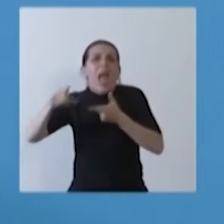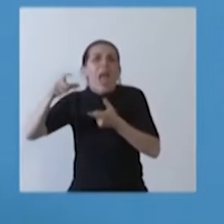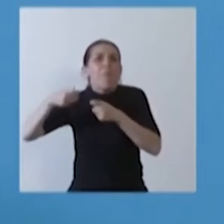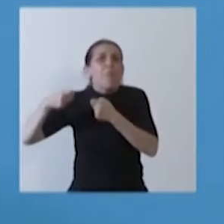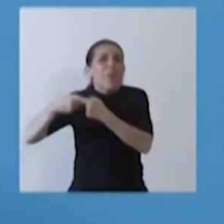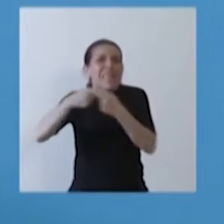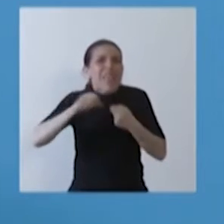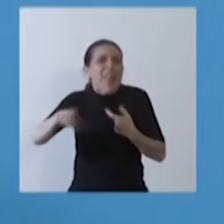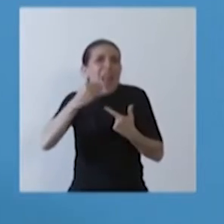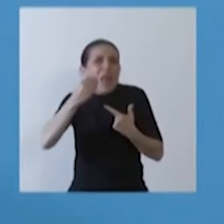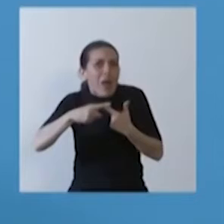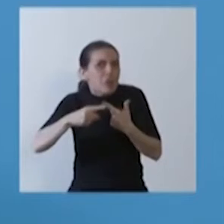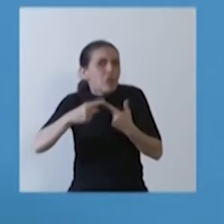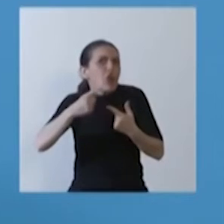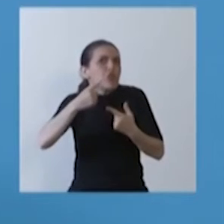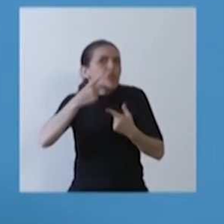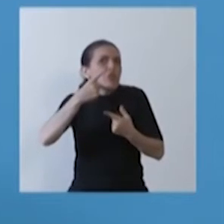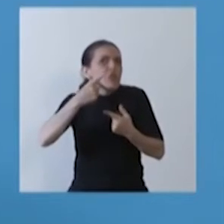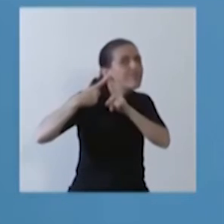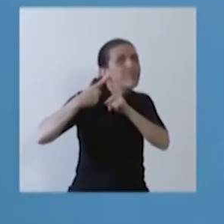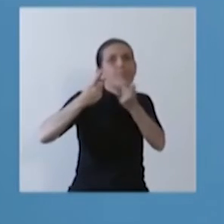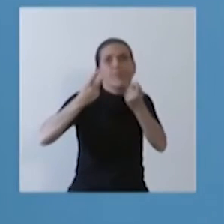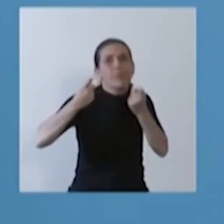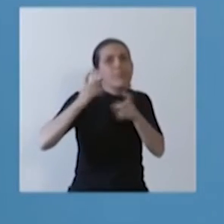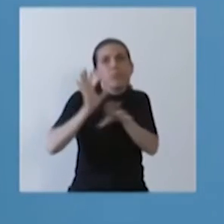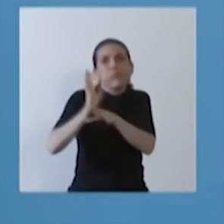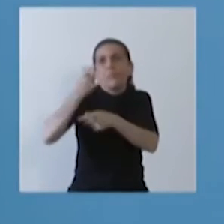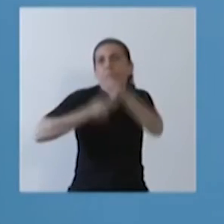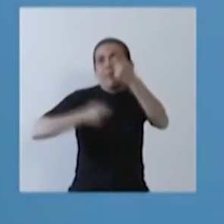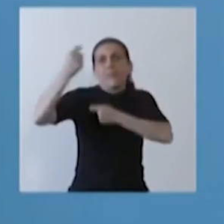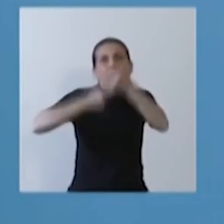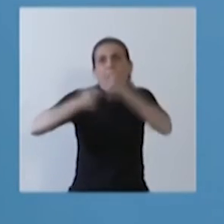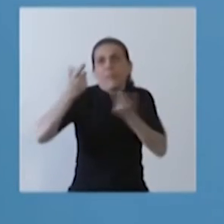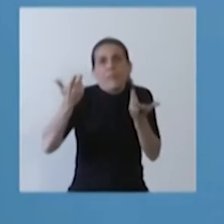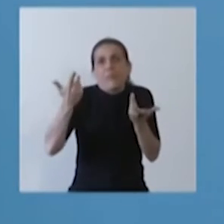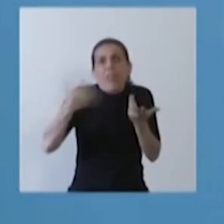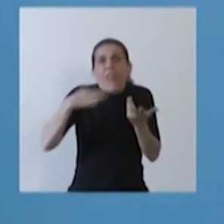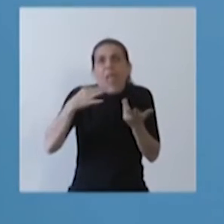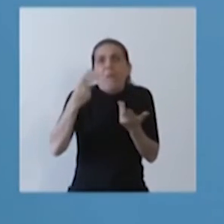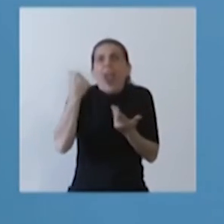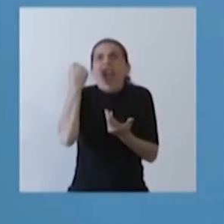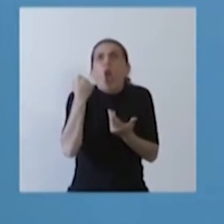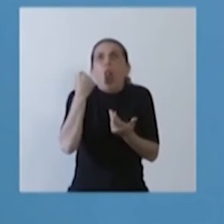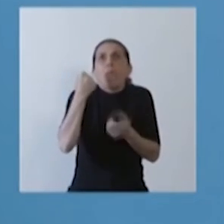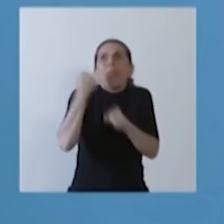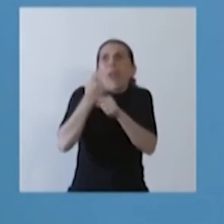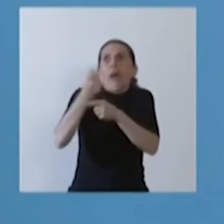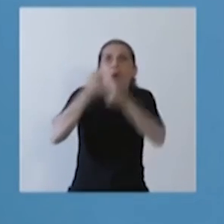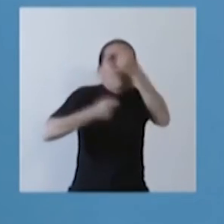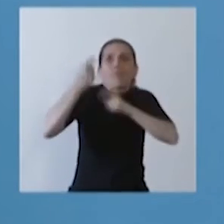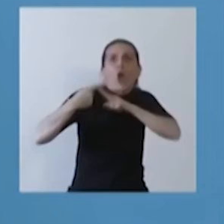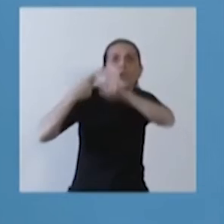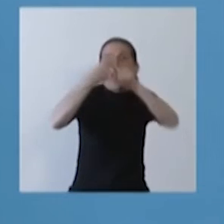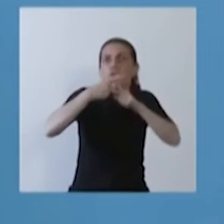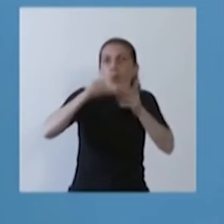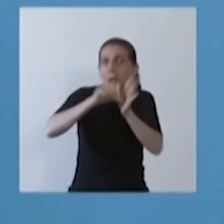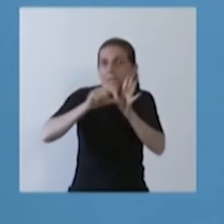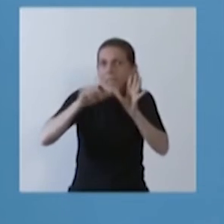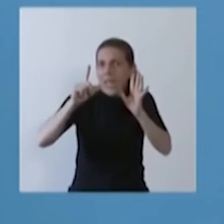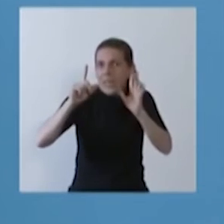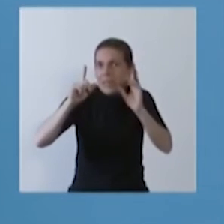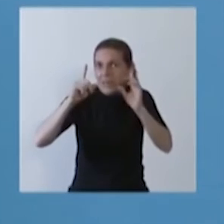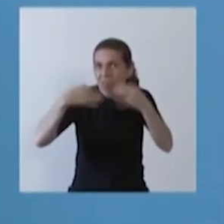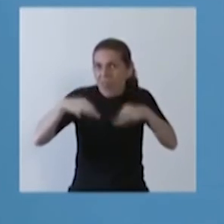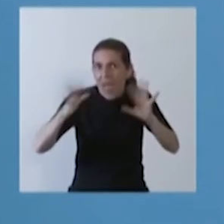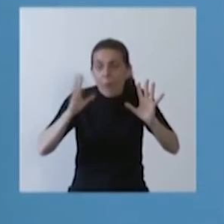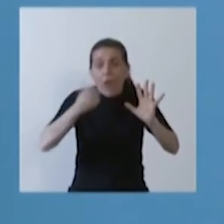forma foi anunciada assistência financeira às pequenas e médias empresas milhares de trabalhadores na argentina